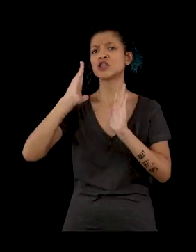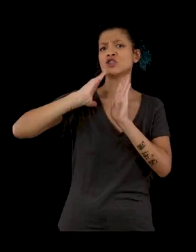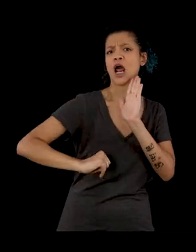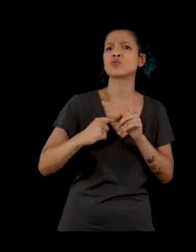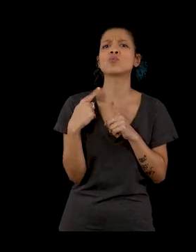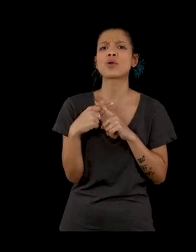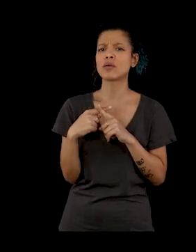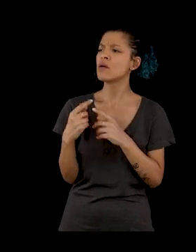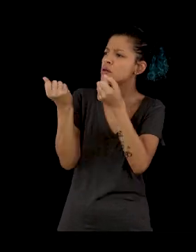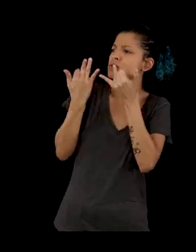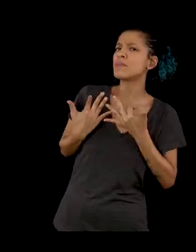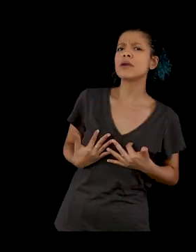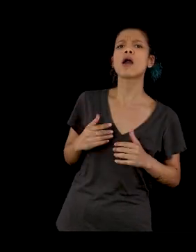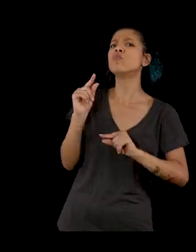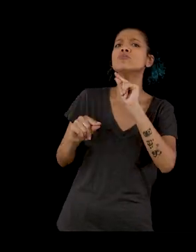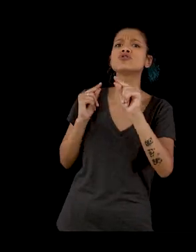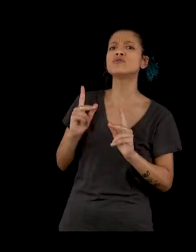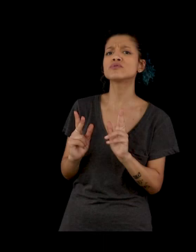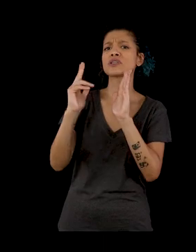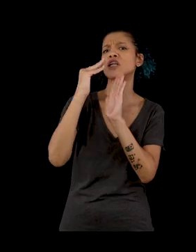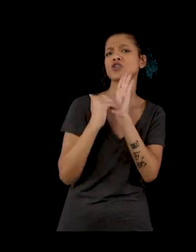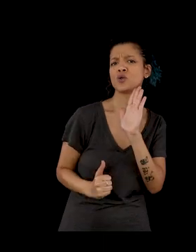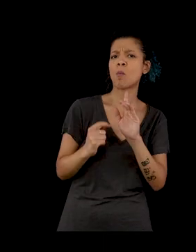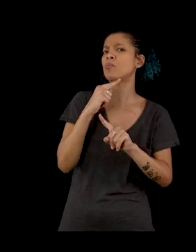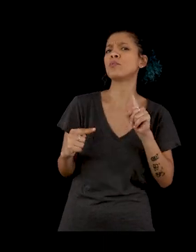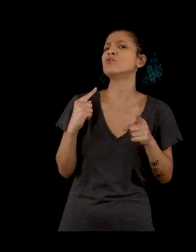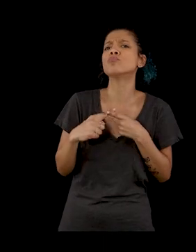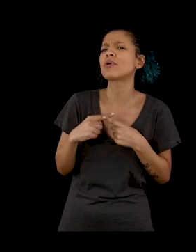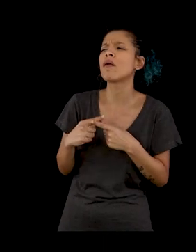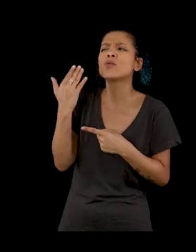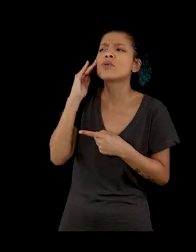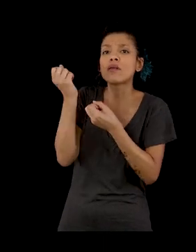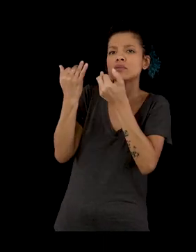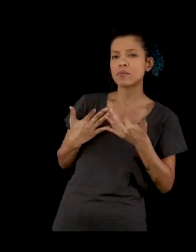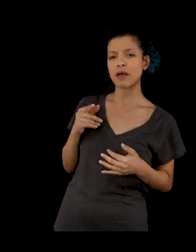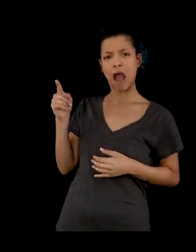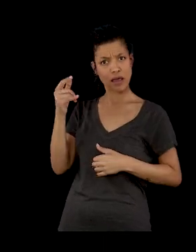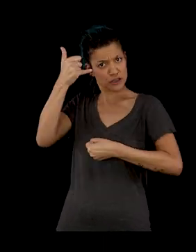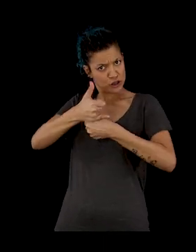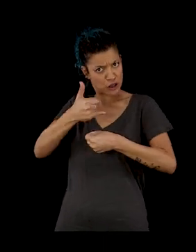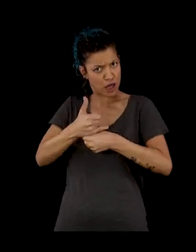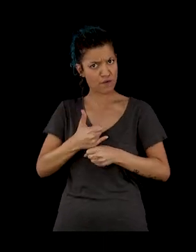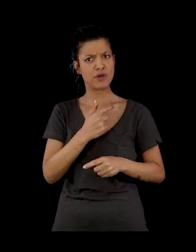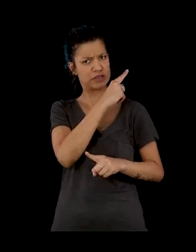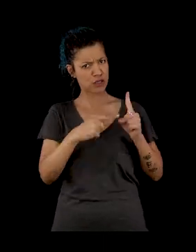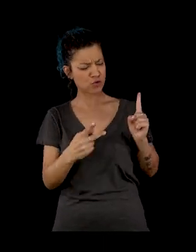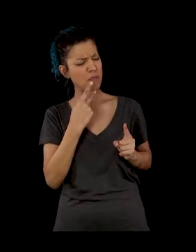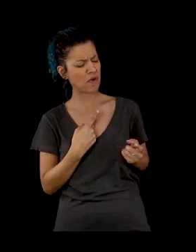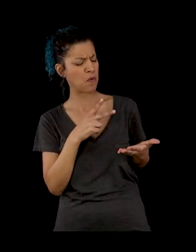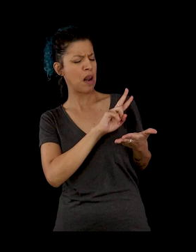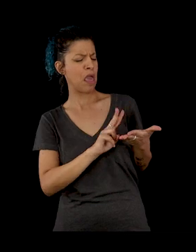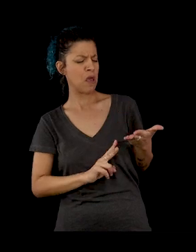essa cena, porque eu não consigo entender. Aí o chefe da censura, então, leu e tal, e disse, realmente não sei. Não... Quem foi que censurou? Aí